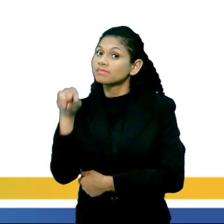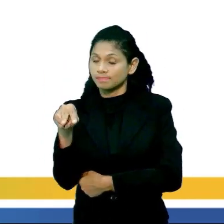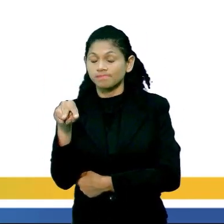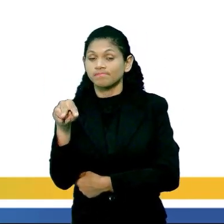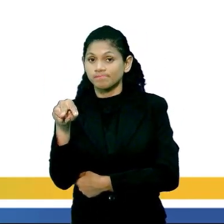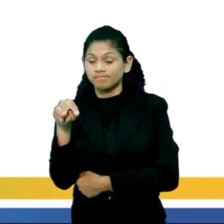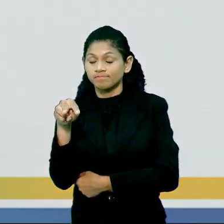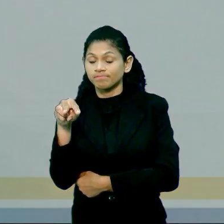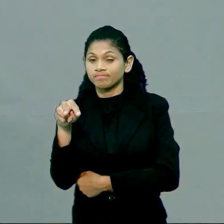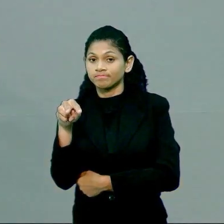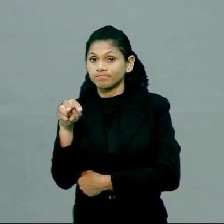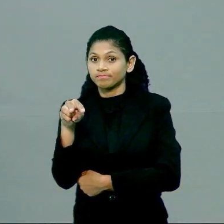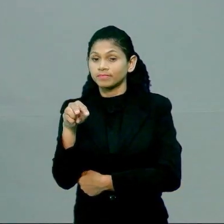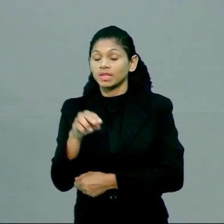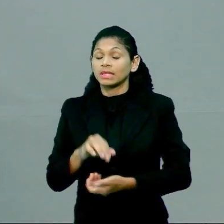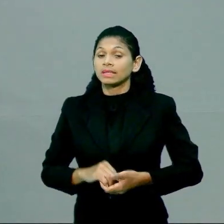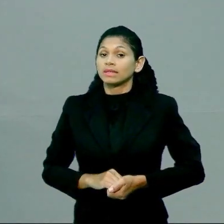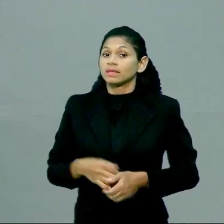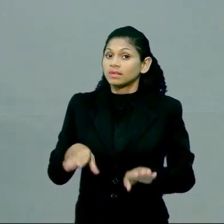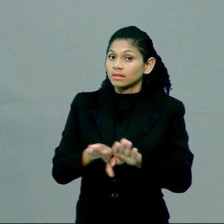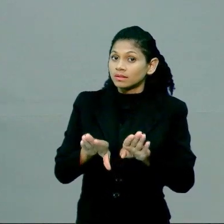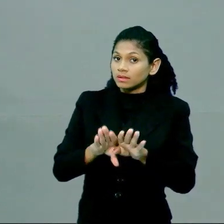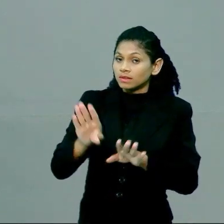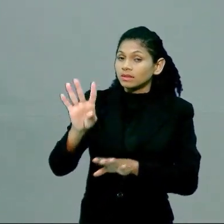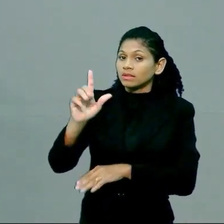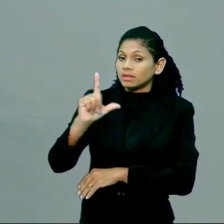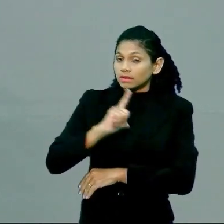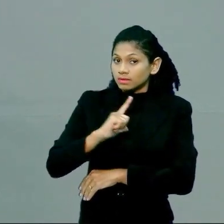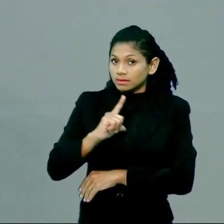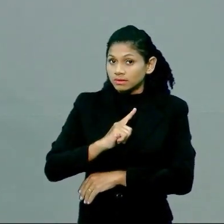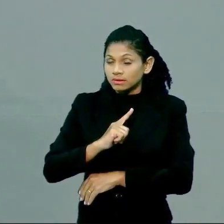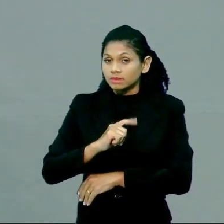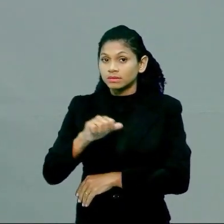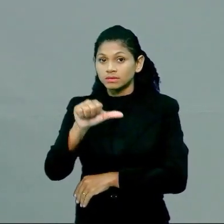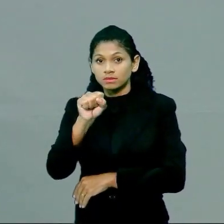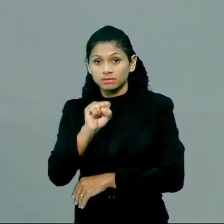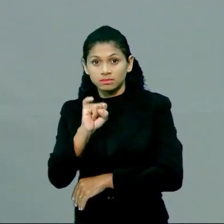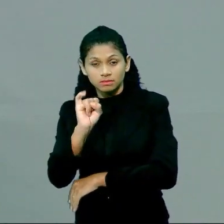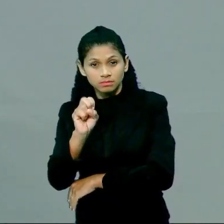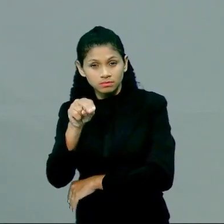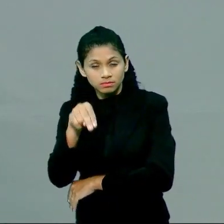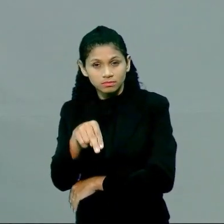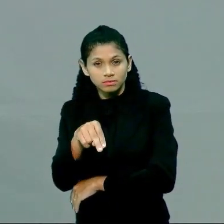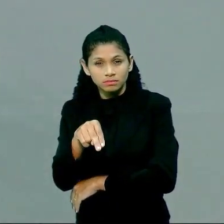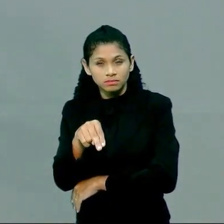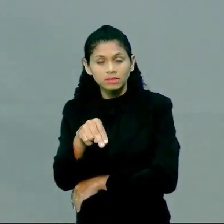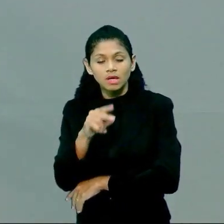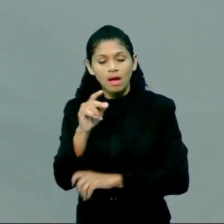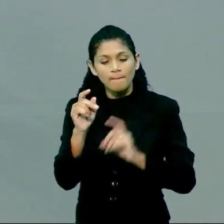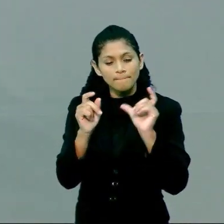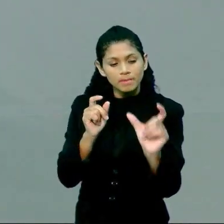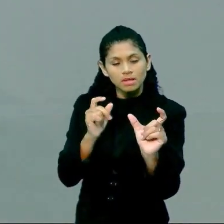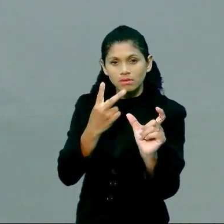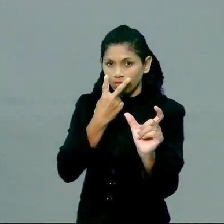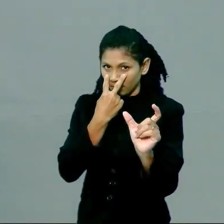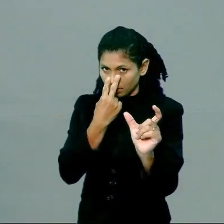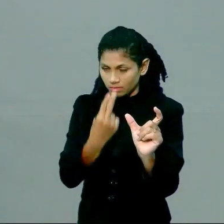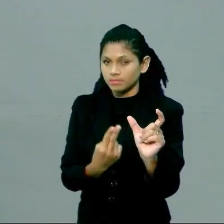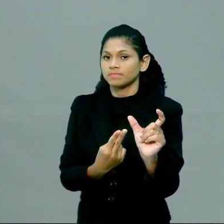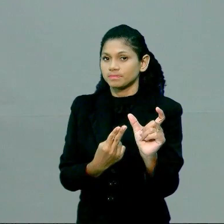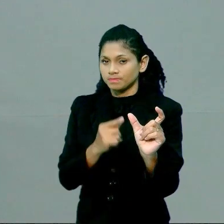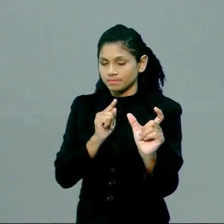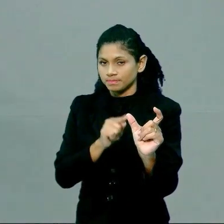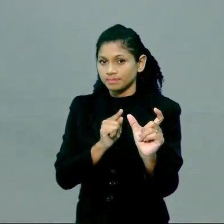sinônimos, né? Professor, mas para mim já é difícil saber sinônimo na língua portuguesa. Quem dirá na